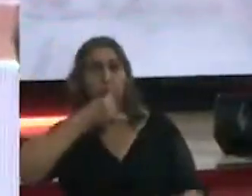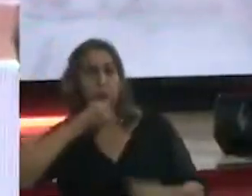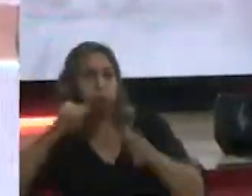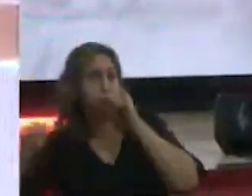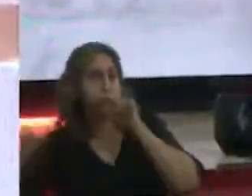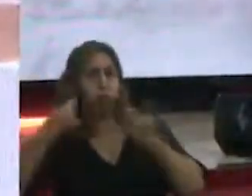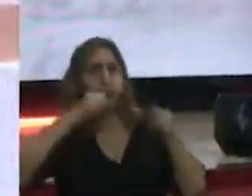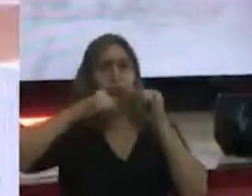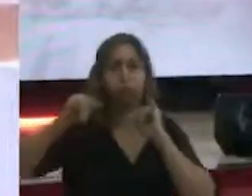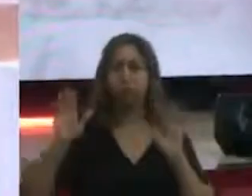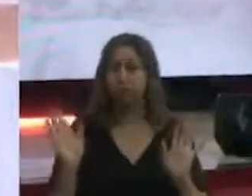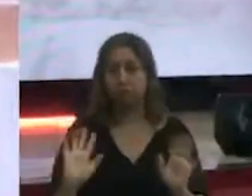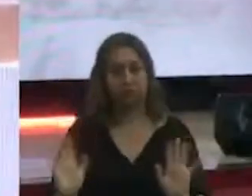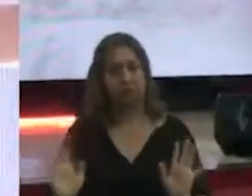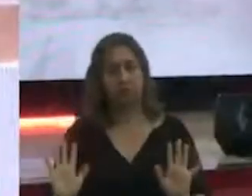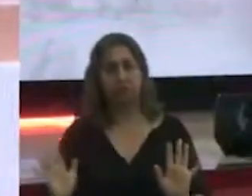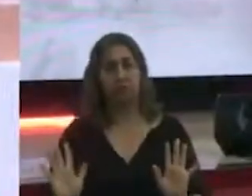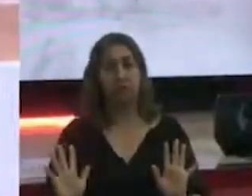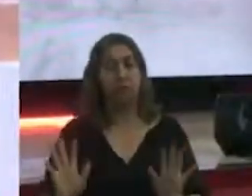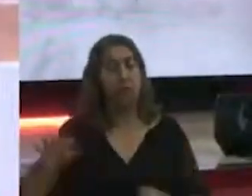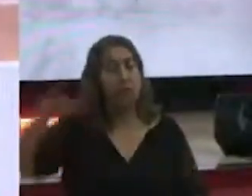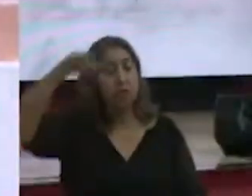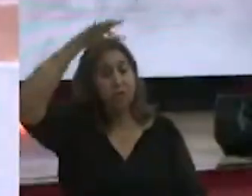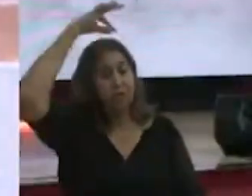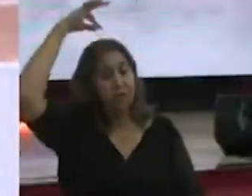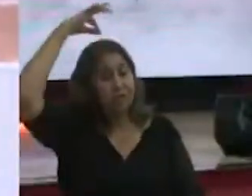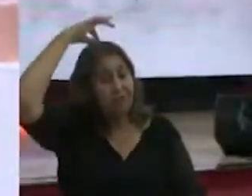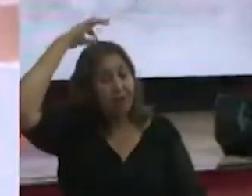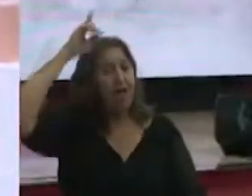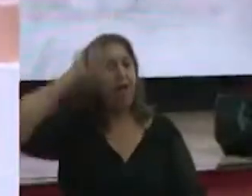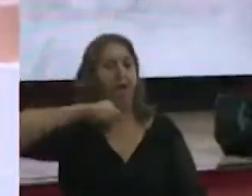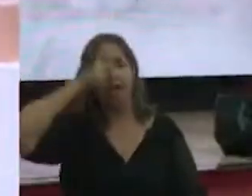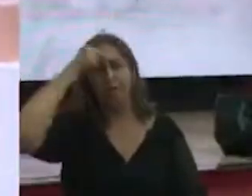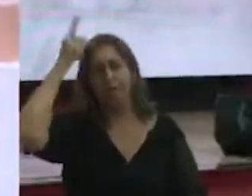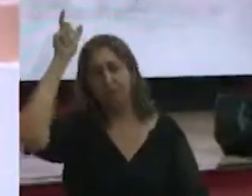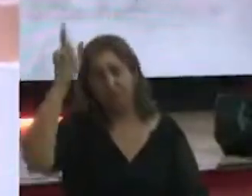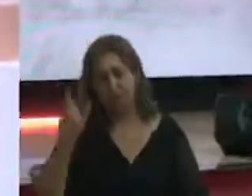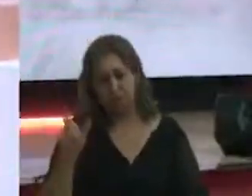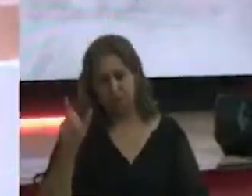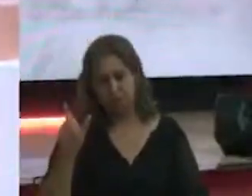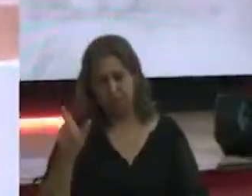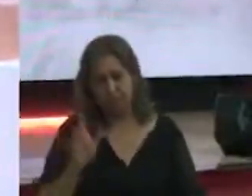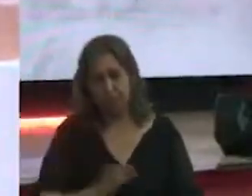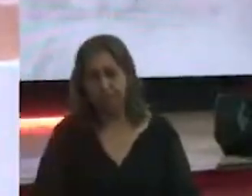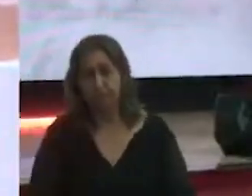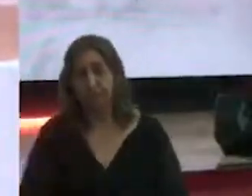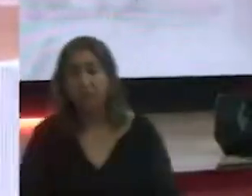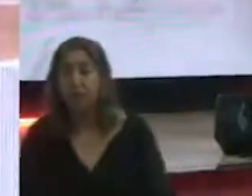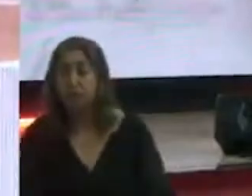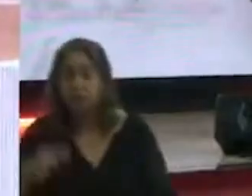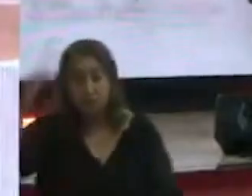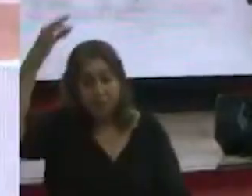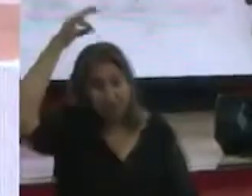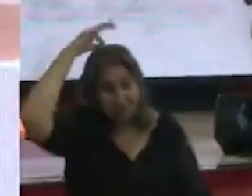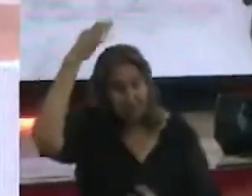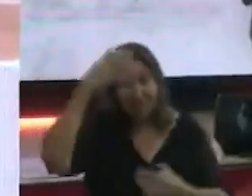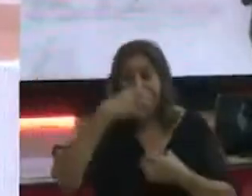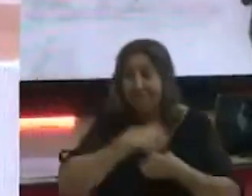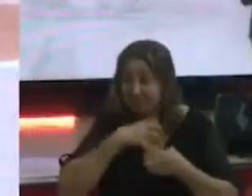elétrica o Espírito Santo é uma pessoa ele sente